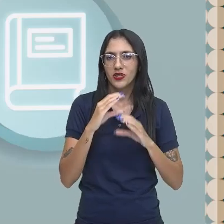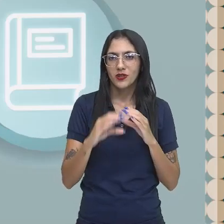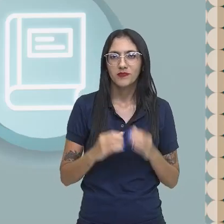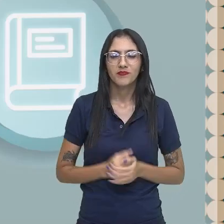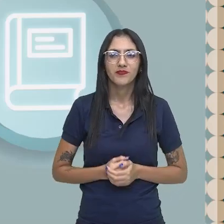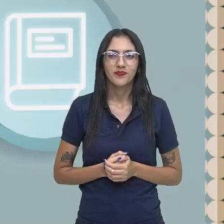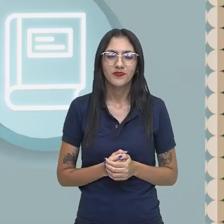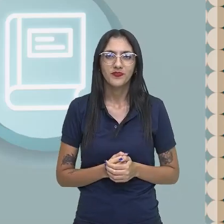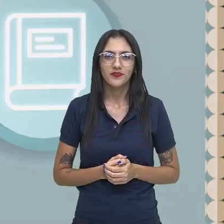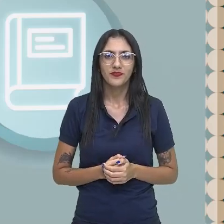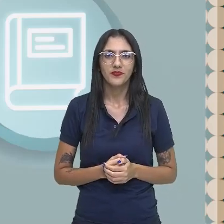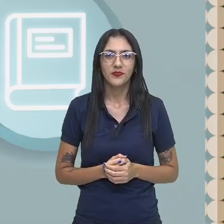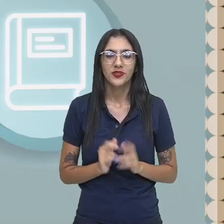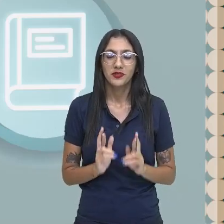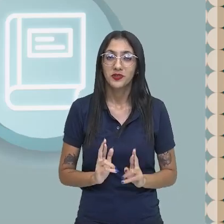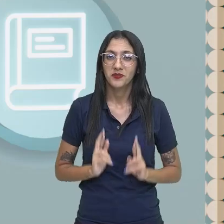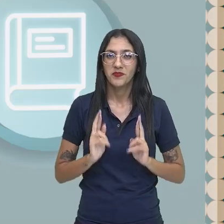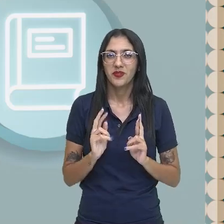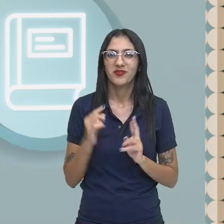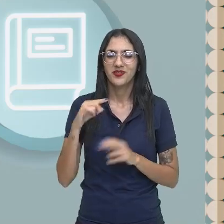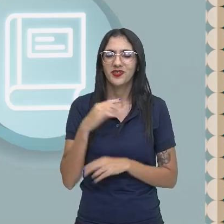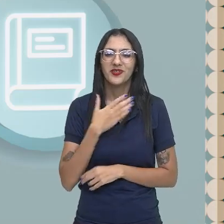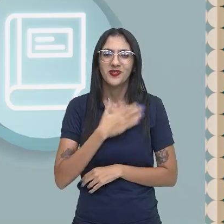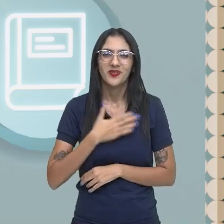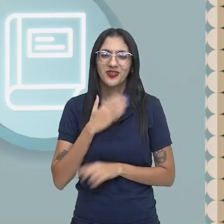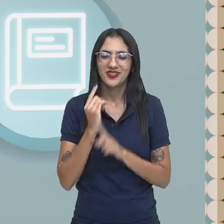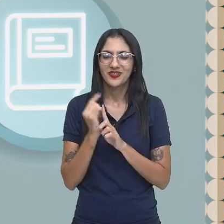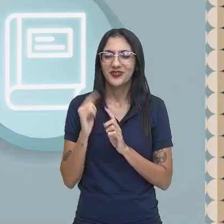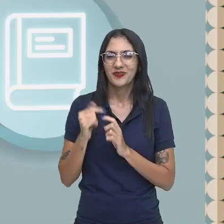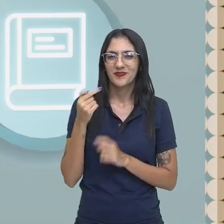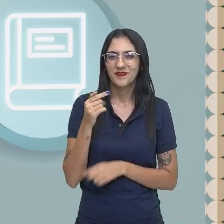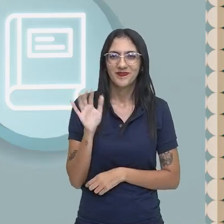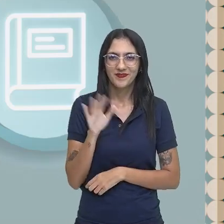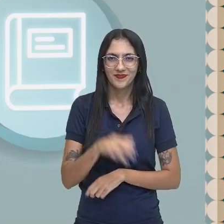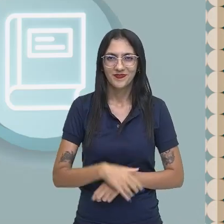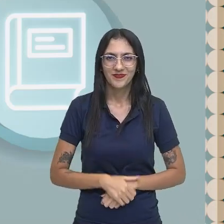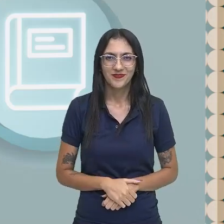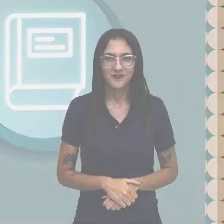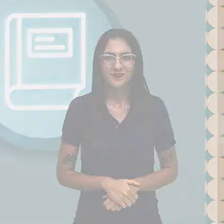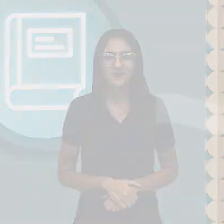E espero que vocês tenham gostado, aprendido, e até a próxima.